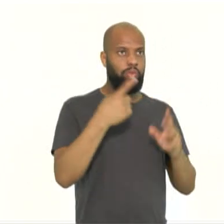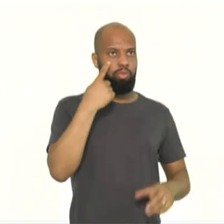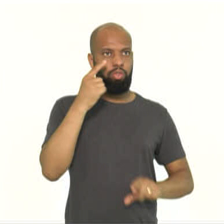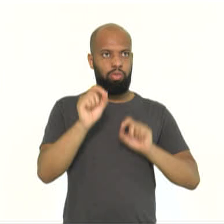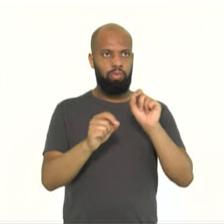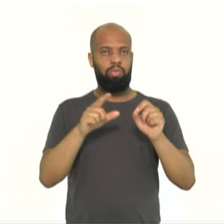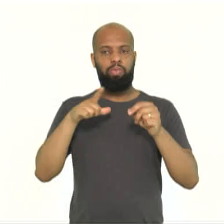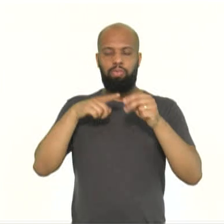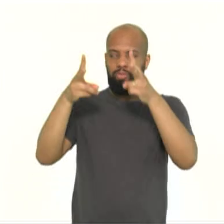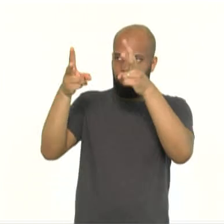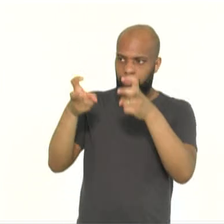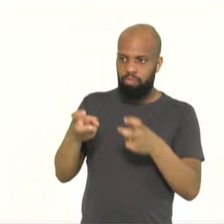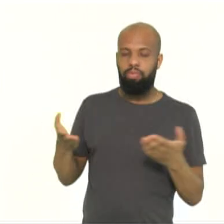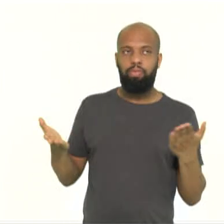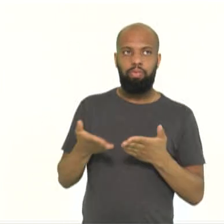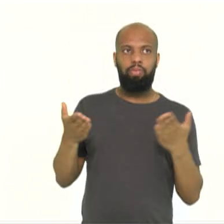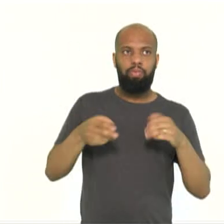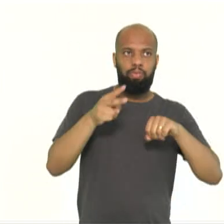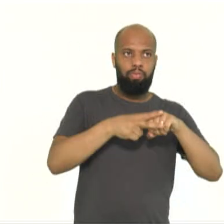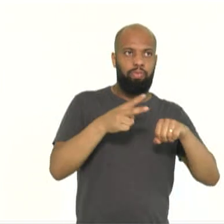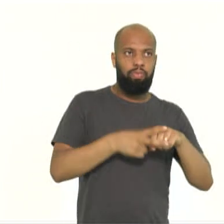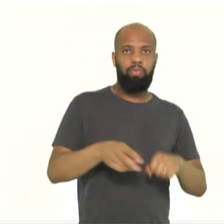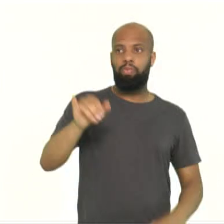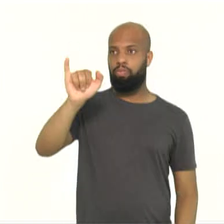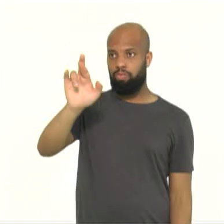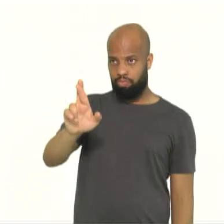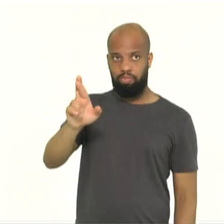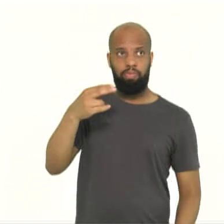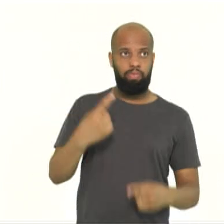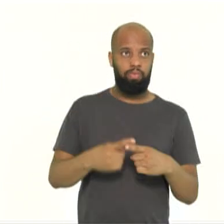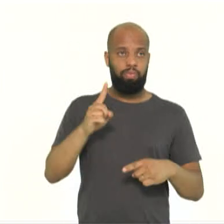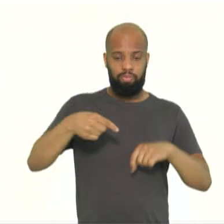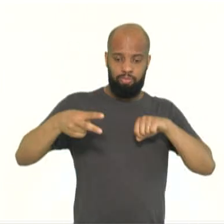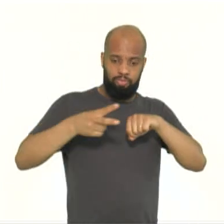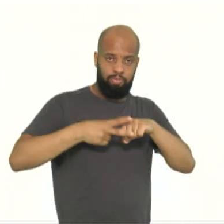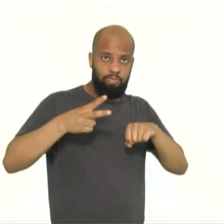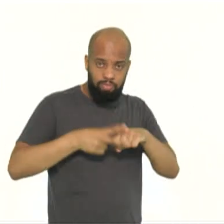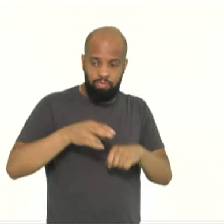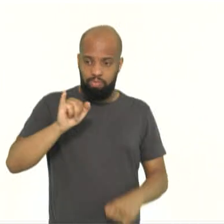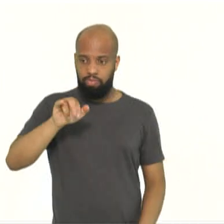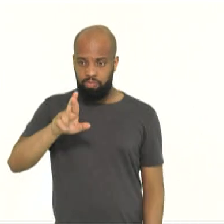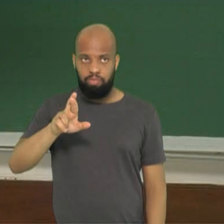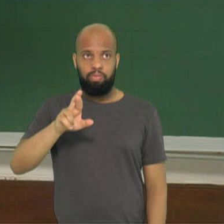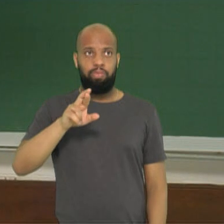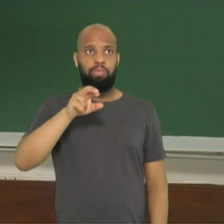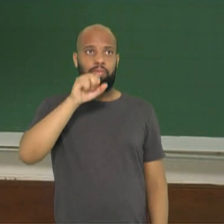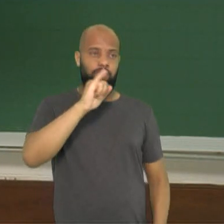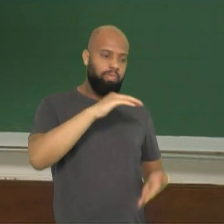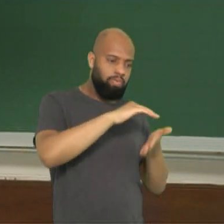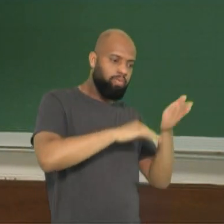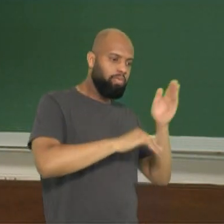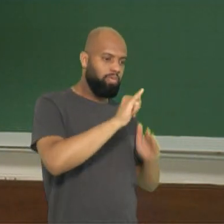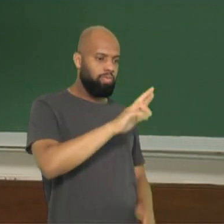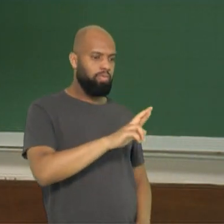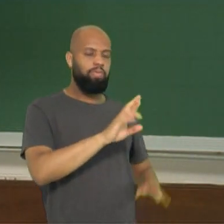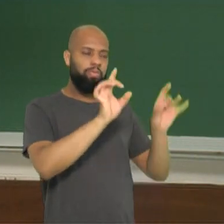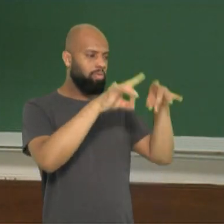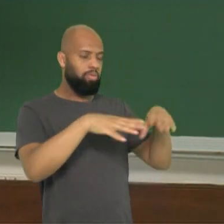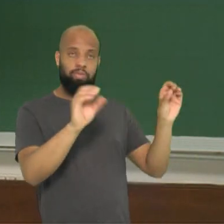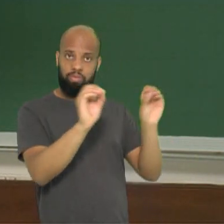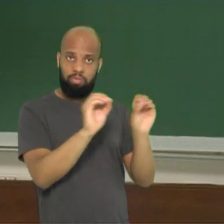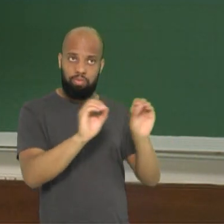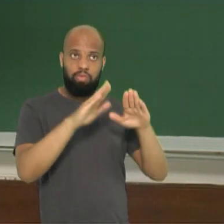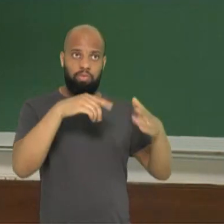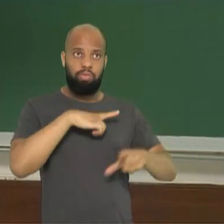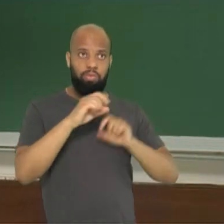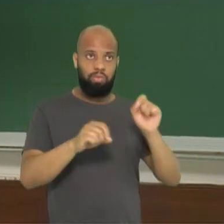observe esses verbos ir, né? Porque é o verbo, se você tirar o ir, não sobra nada, então